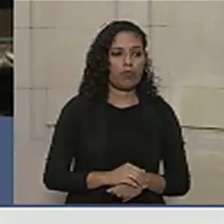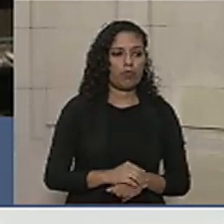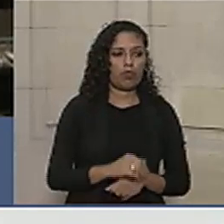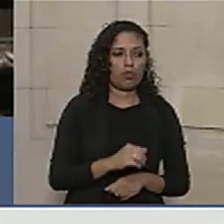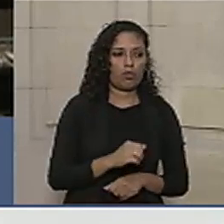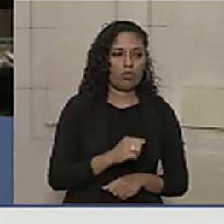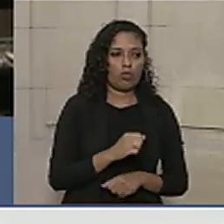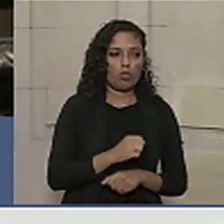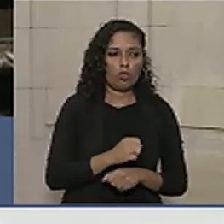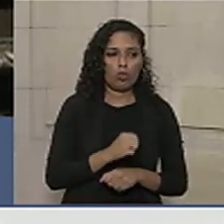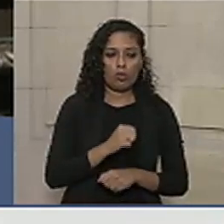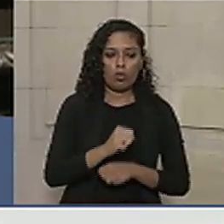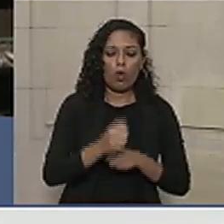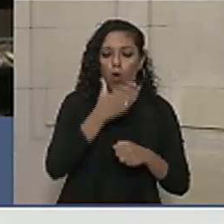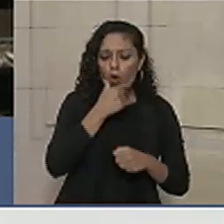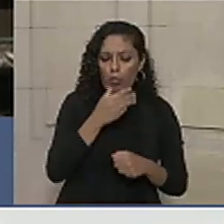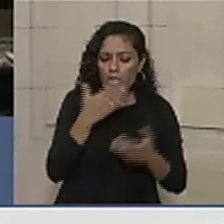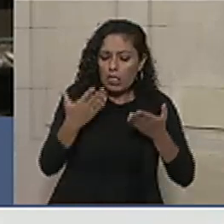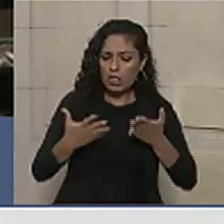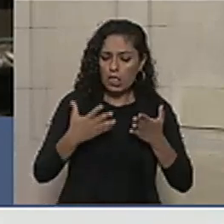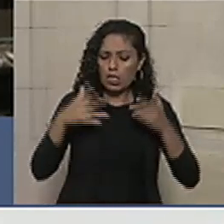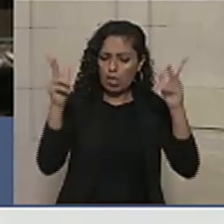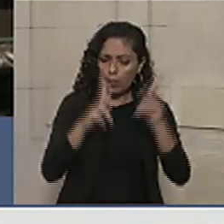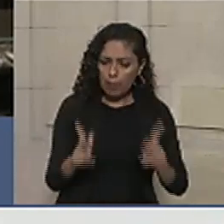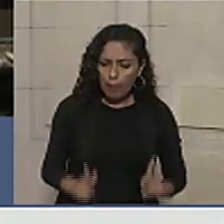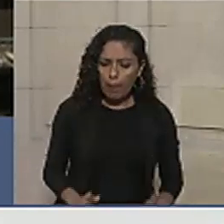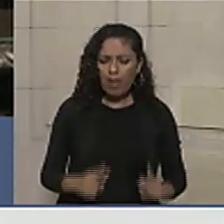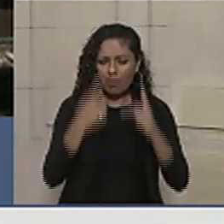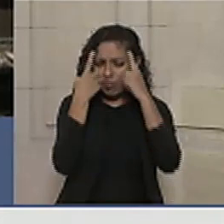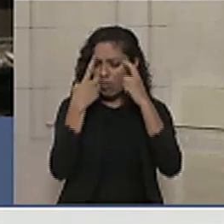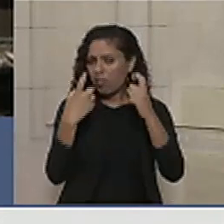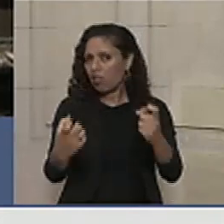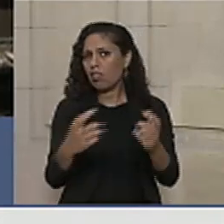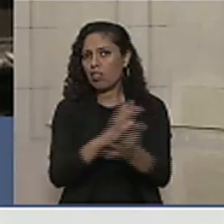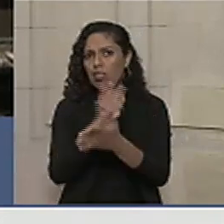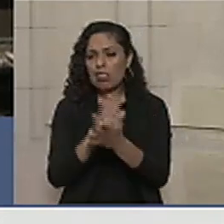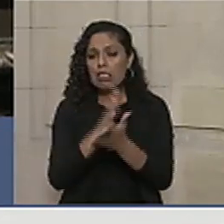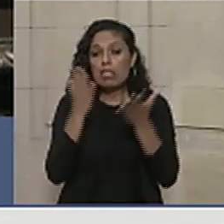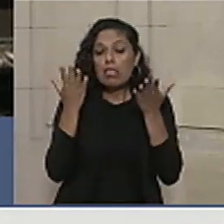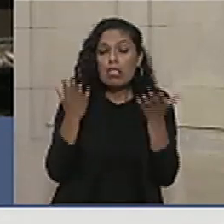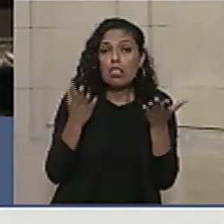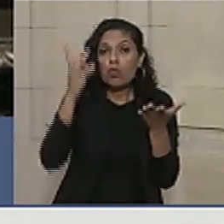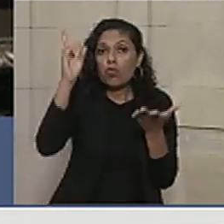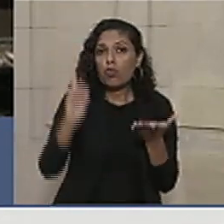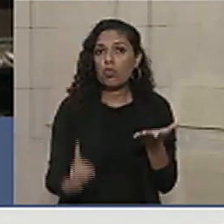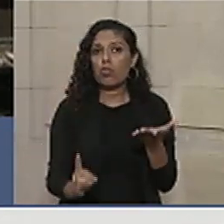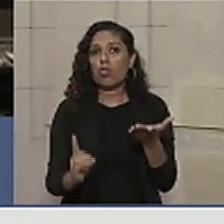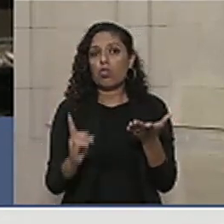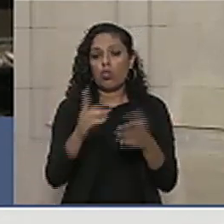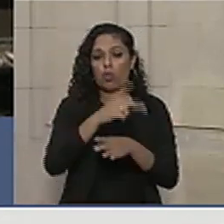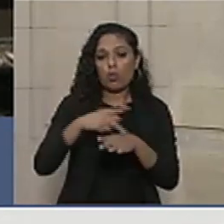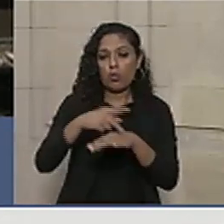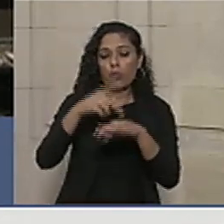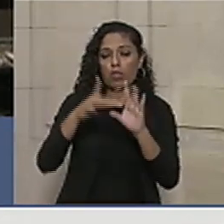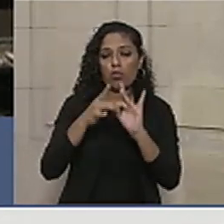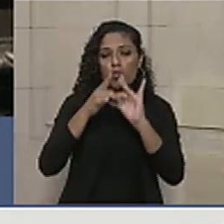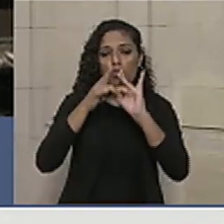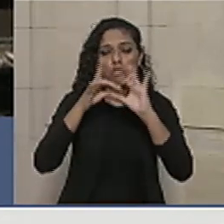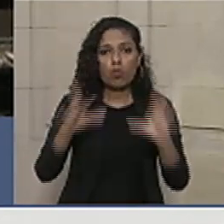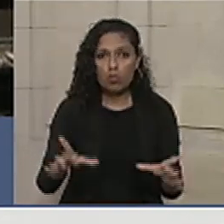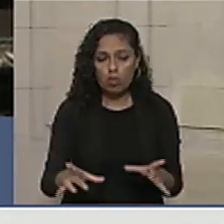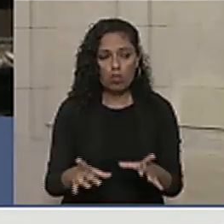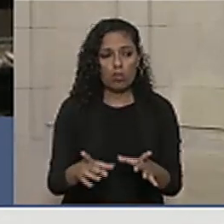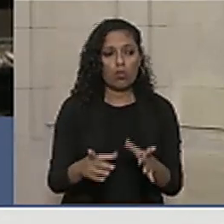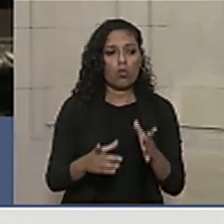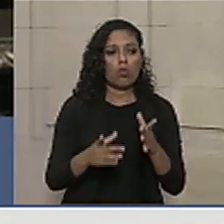prezava o respeito pelo diálogo, pela não violência, pela democracia e defesa